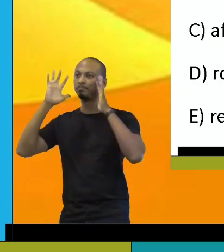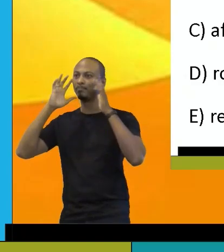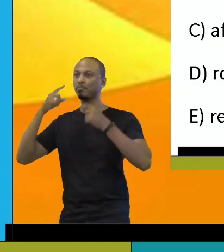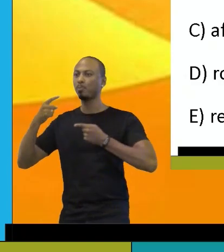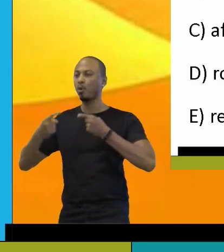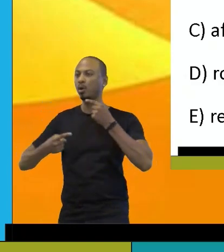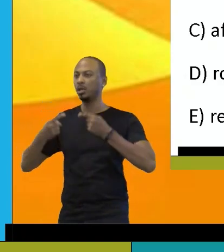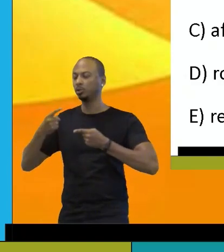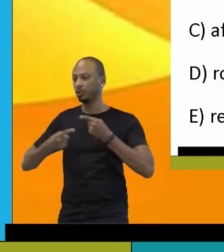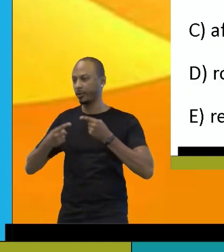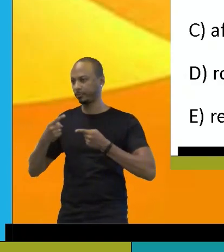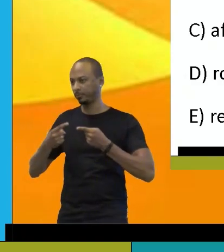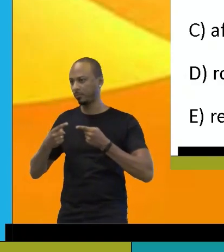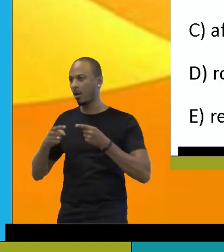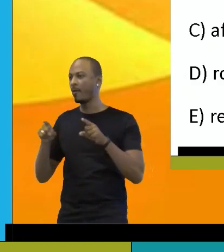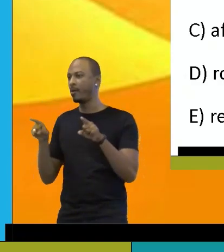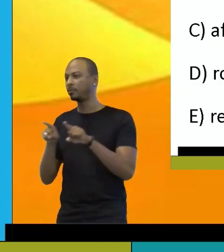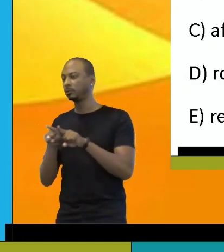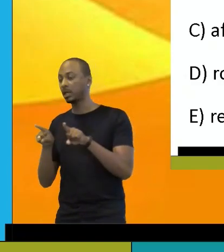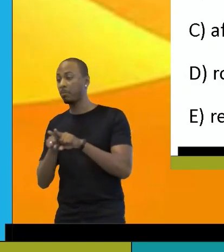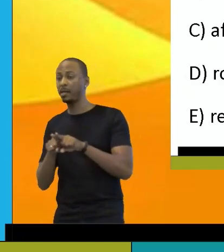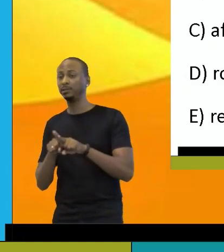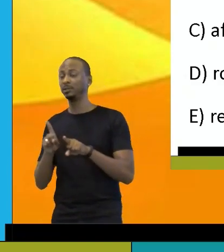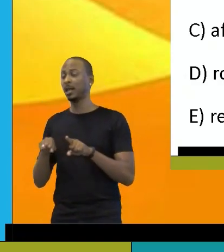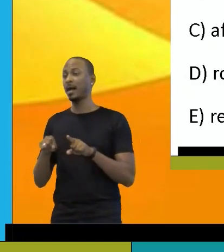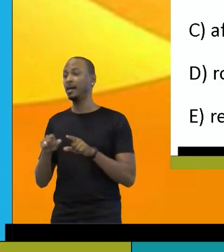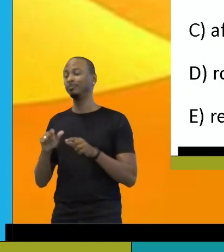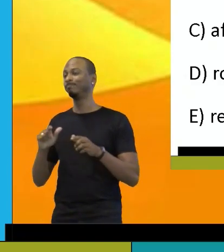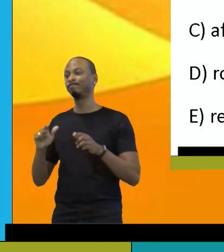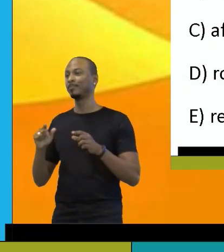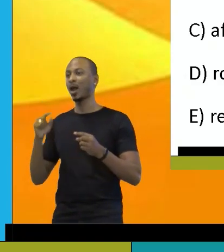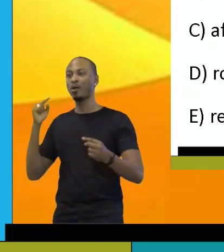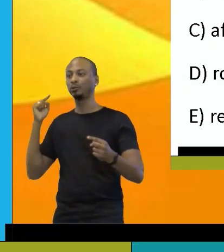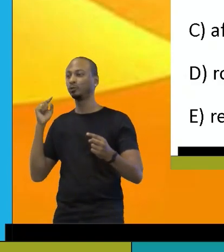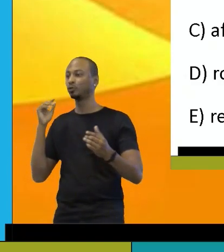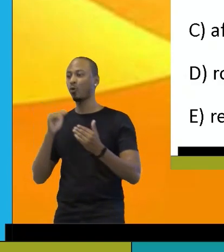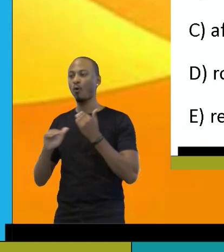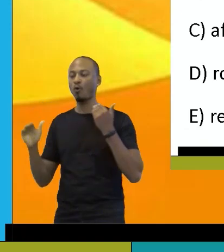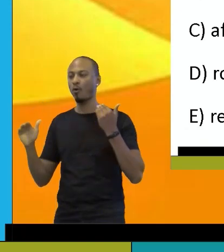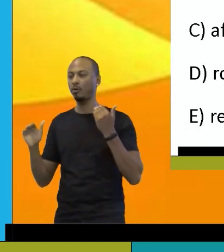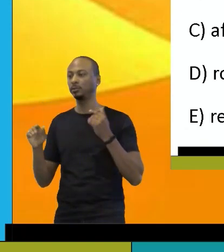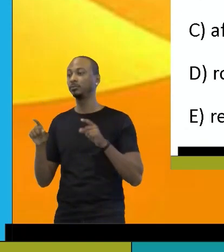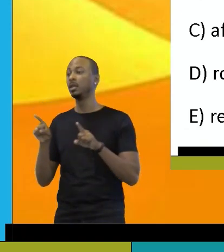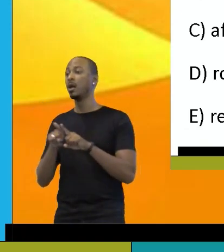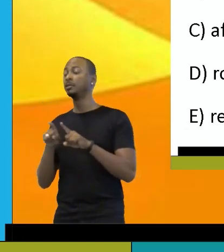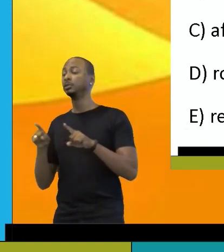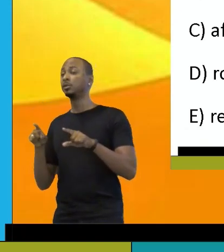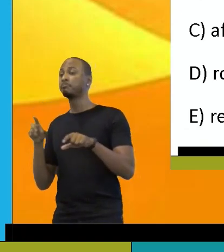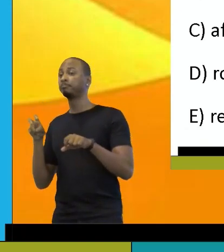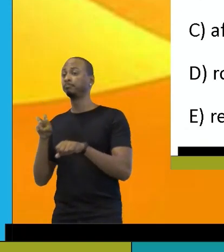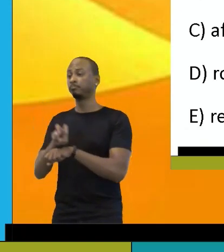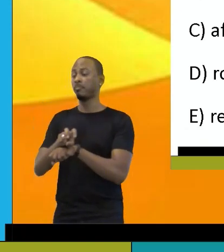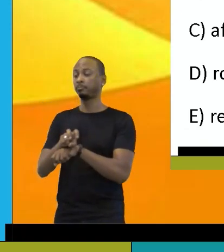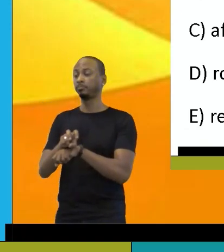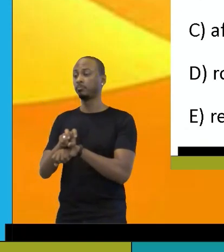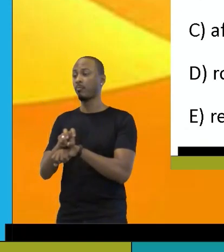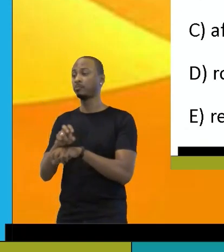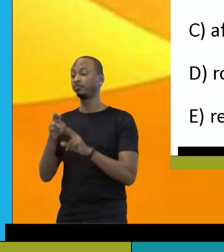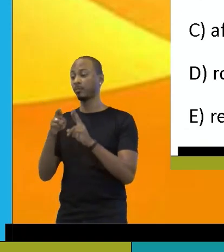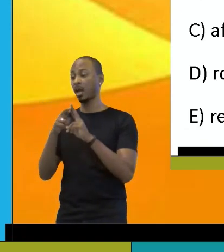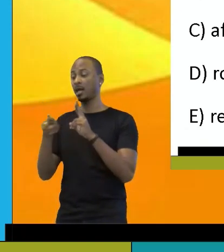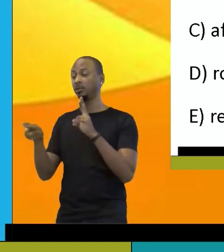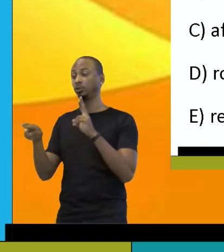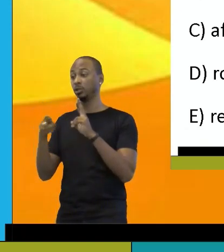política e ele rompe também com a interferência que a